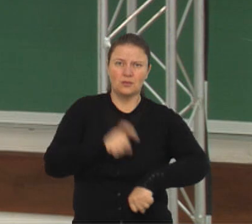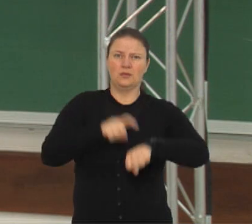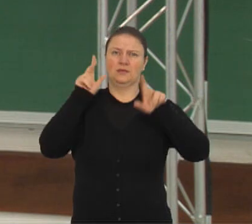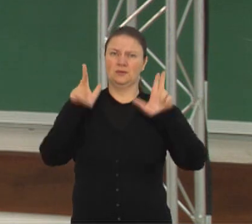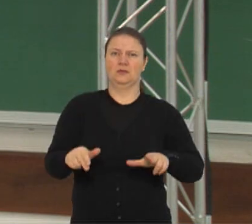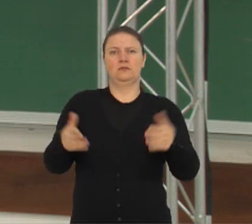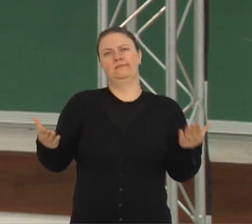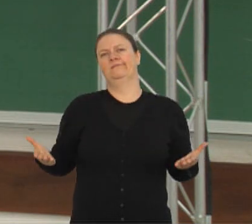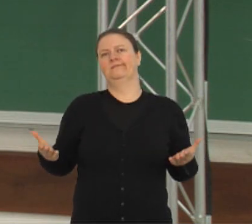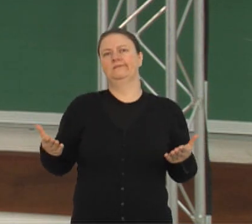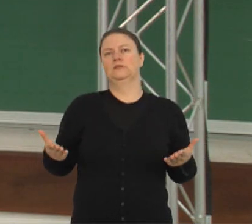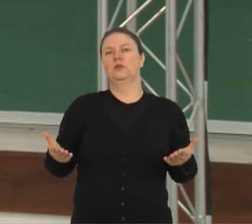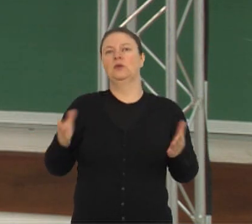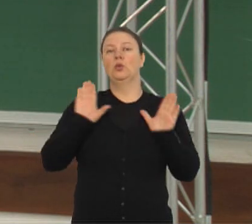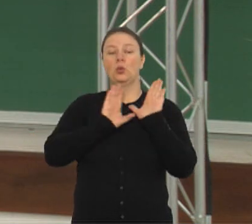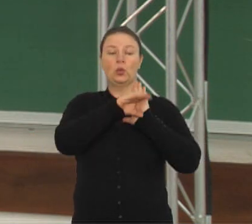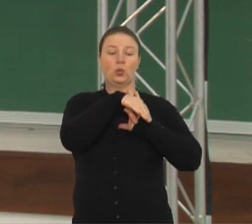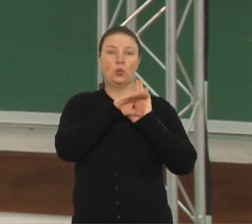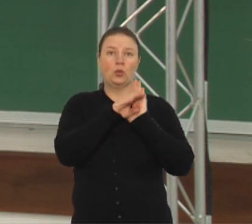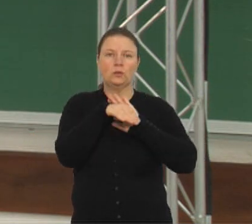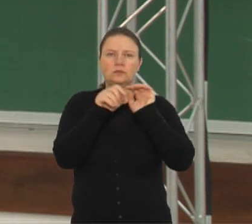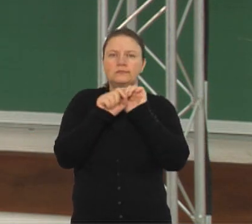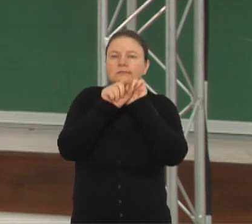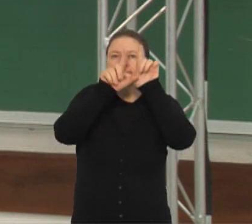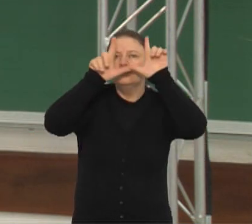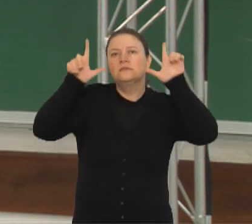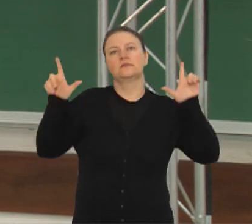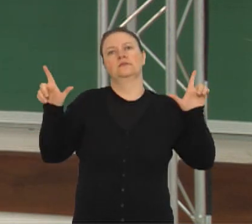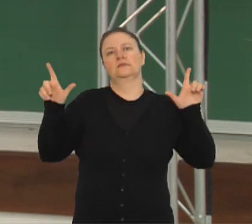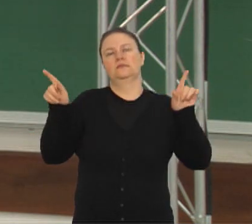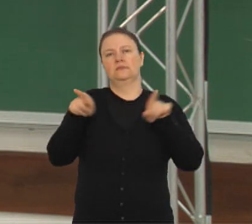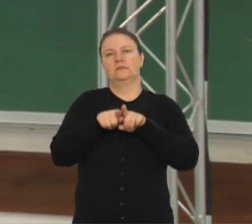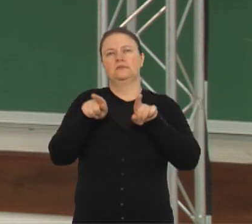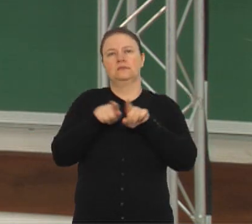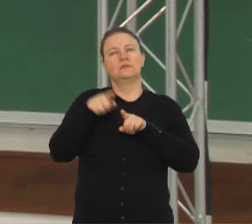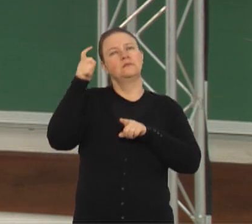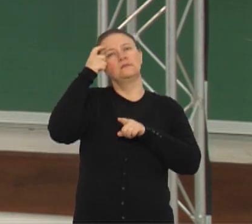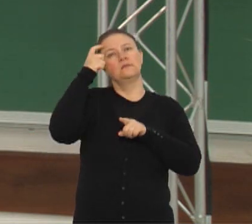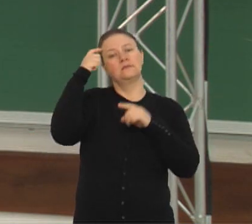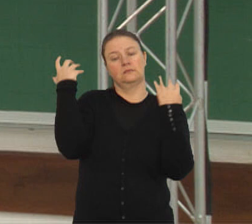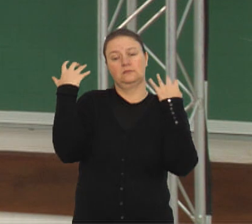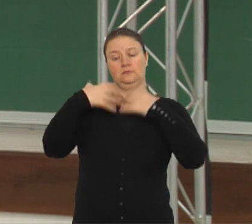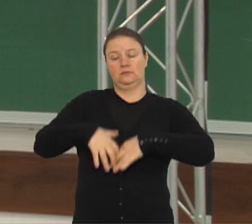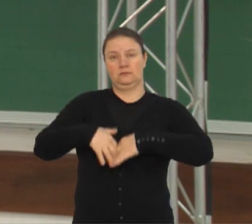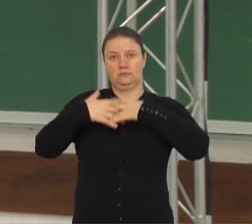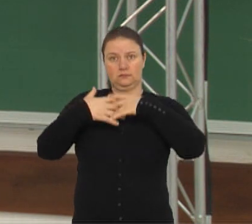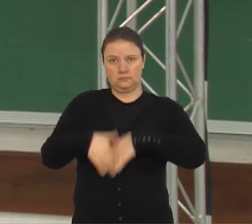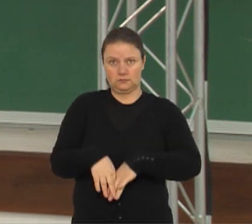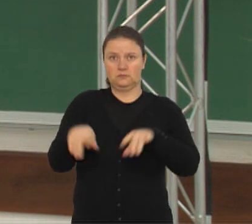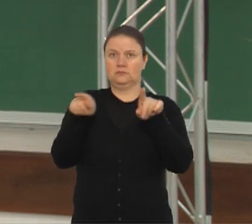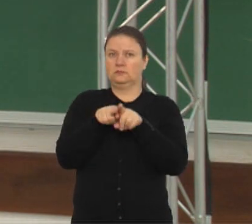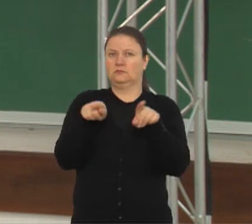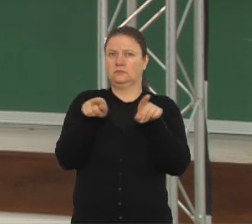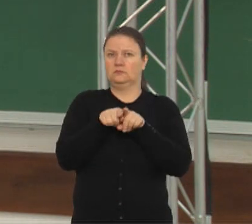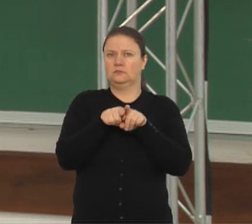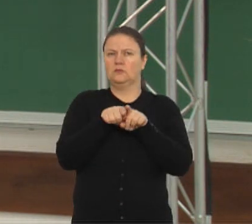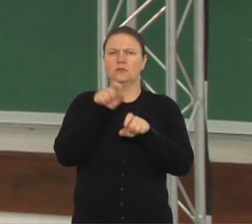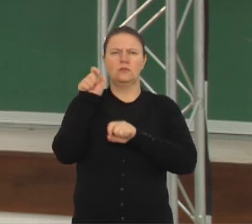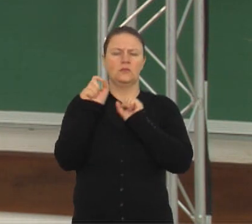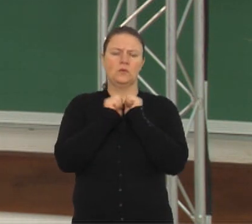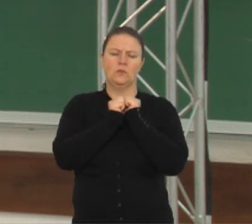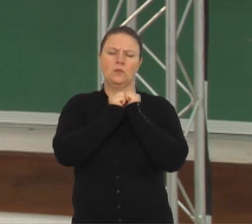de conceitos claros. A reflexão filosófica também ela é